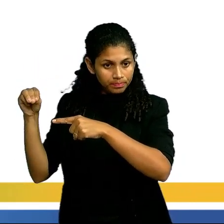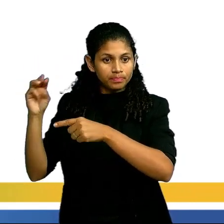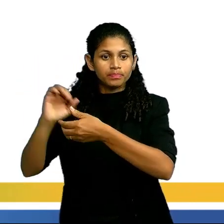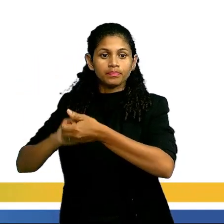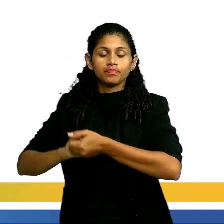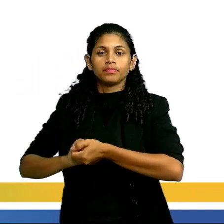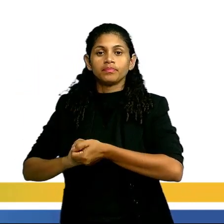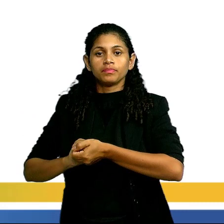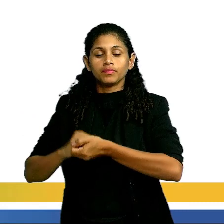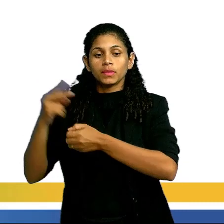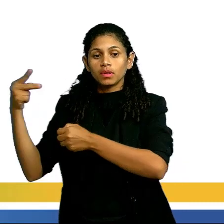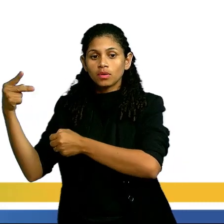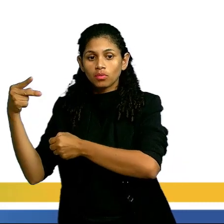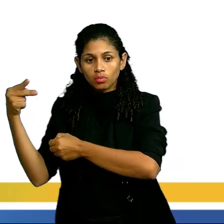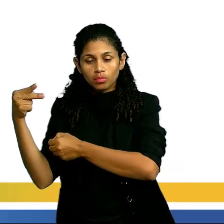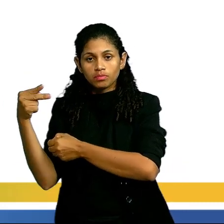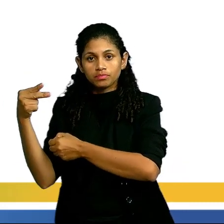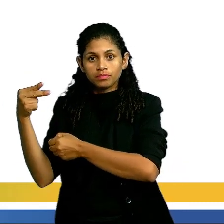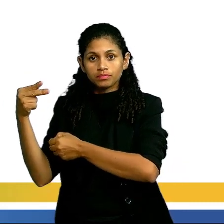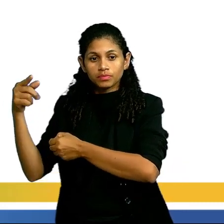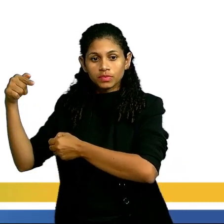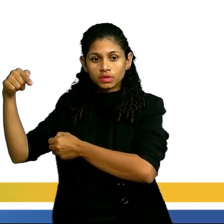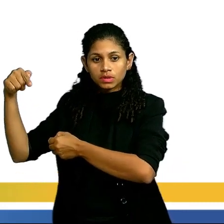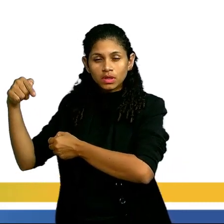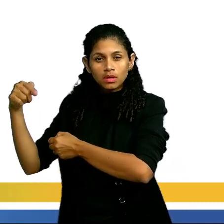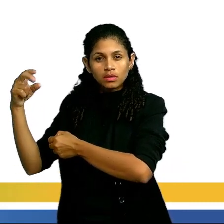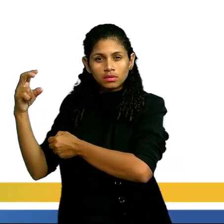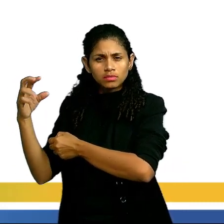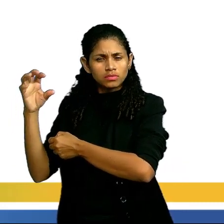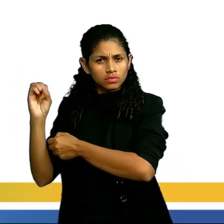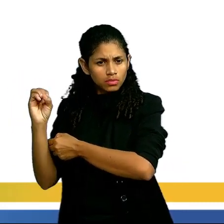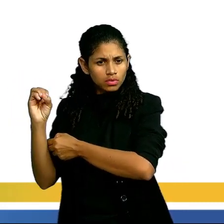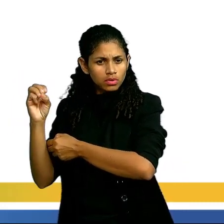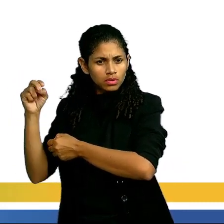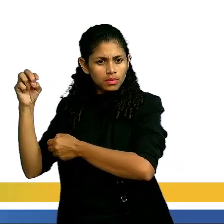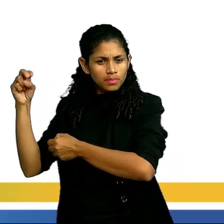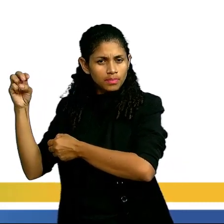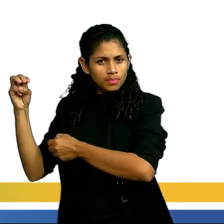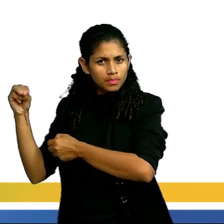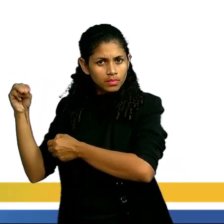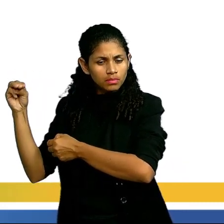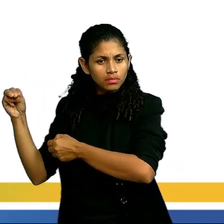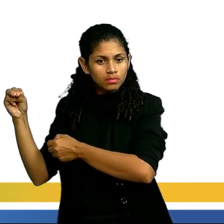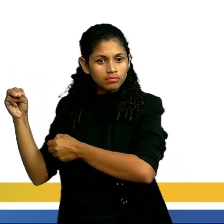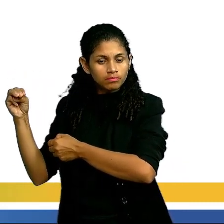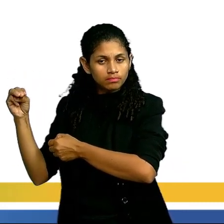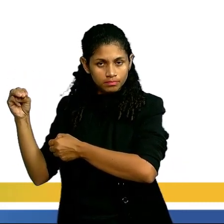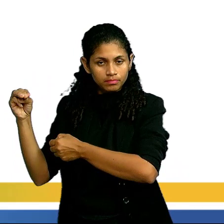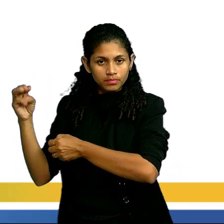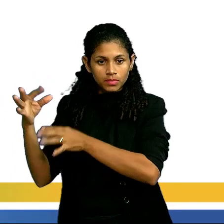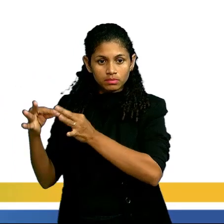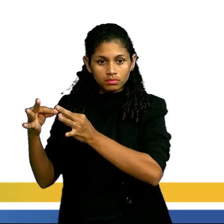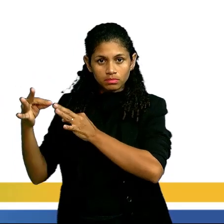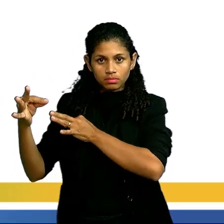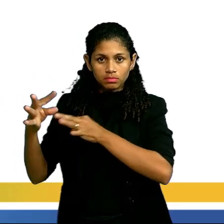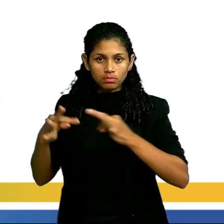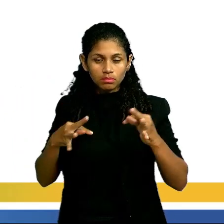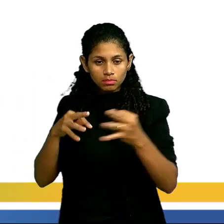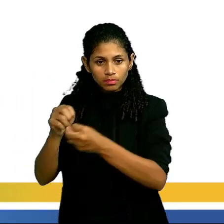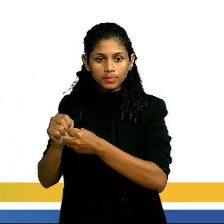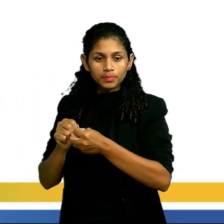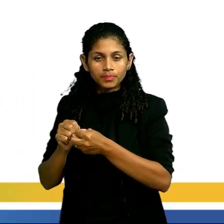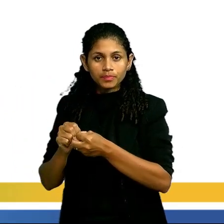milímetros, tá? Que é igual. Tá vendo esse 750 milímetros aí? É a largura total. Então, vamos